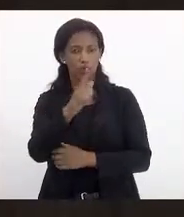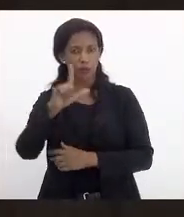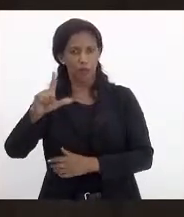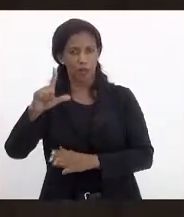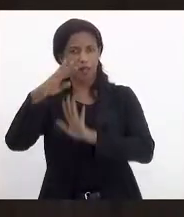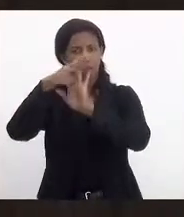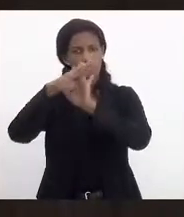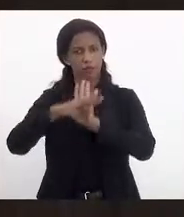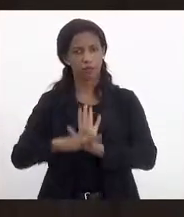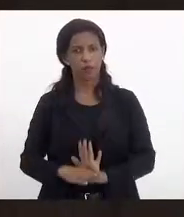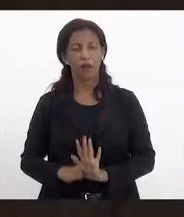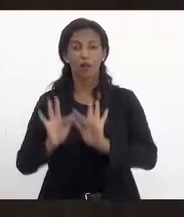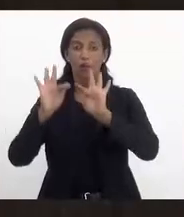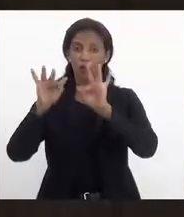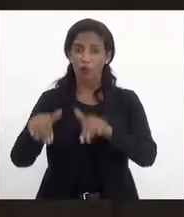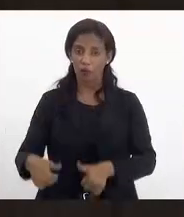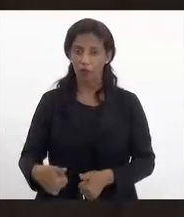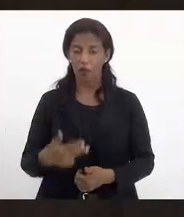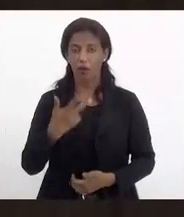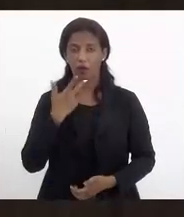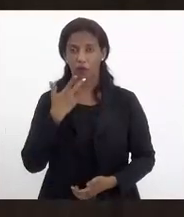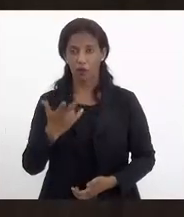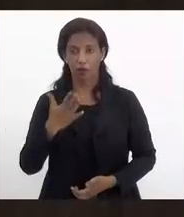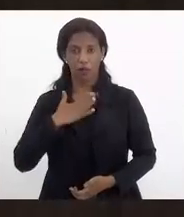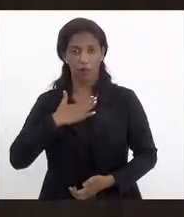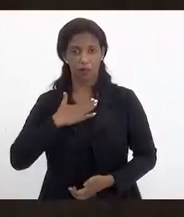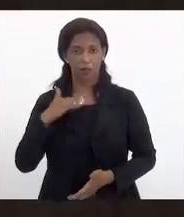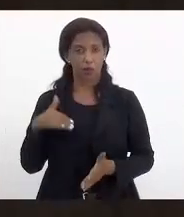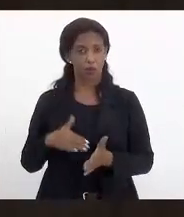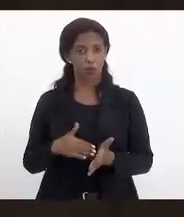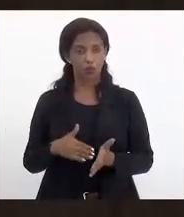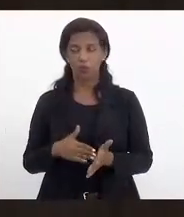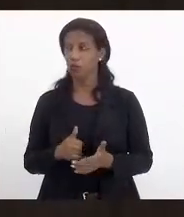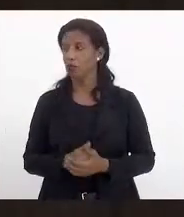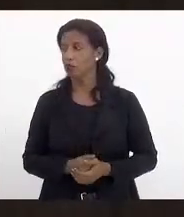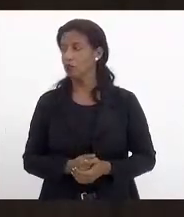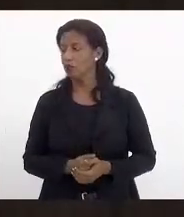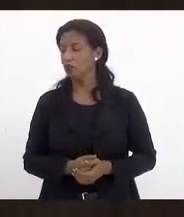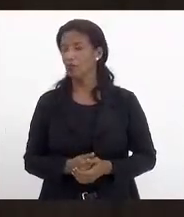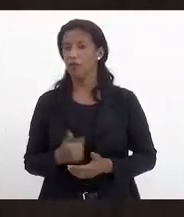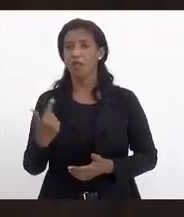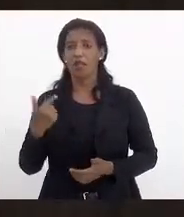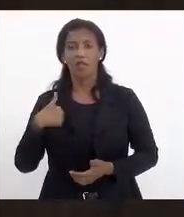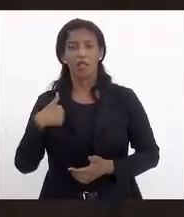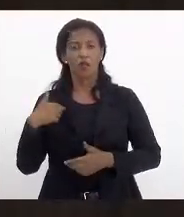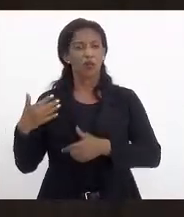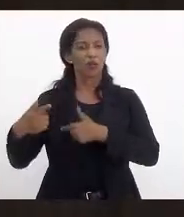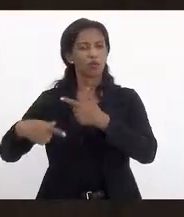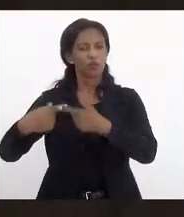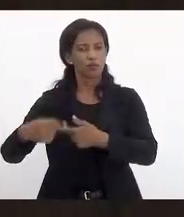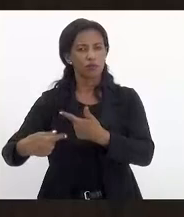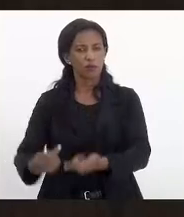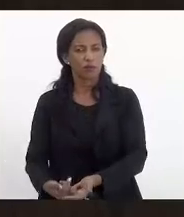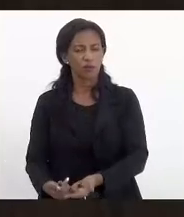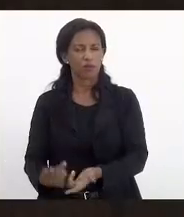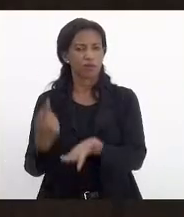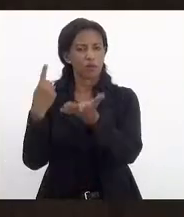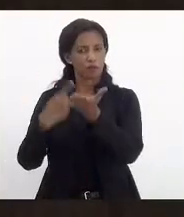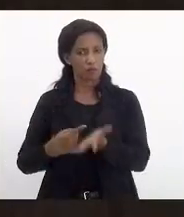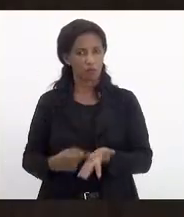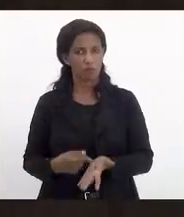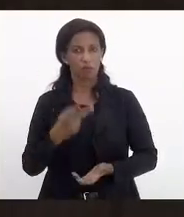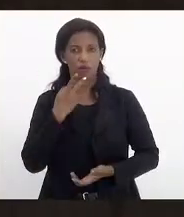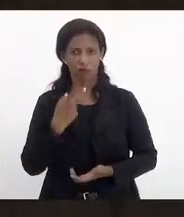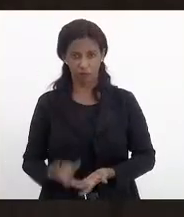minha discussão final, eu vou falar, na minha última, eu vou desenvolver a questão deste acordo, mas quero